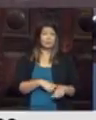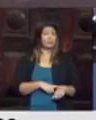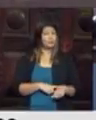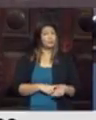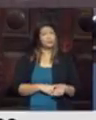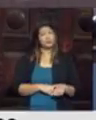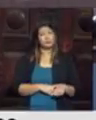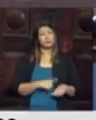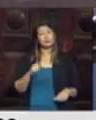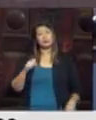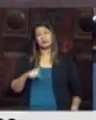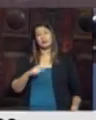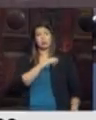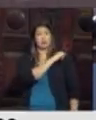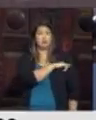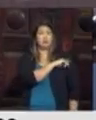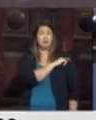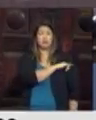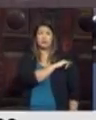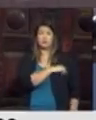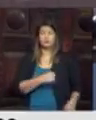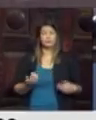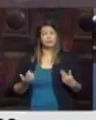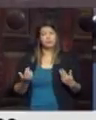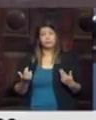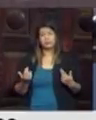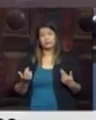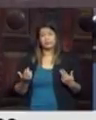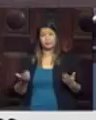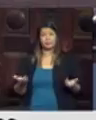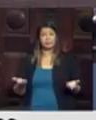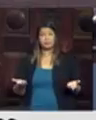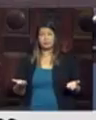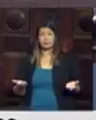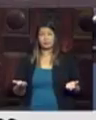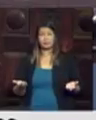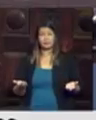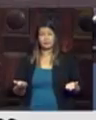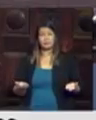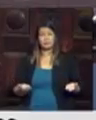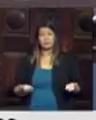Janeiro. E precisamos correr contra o tempo.